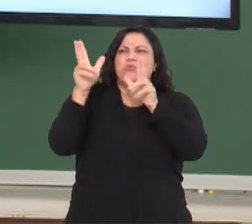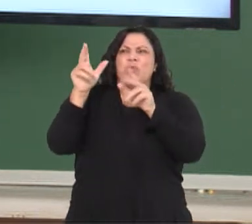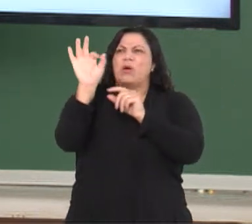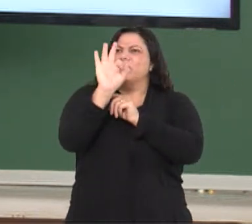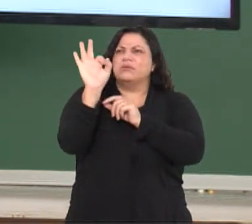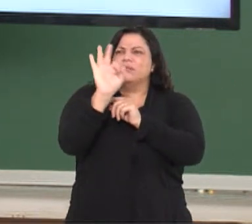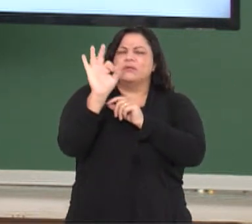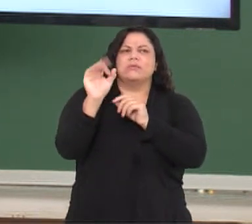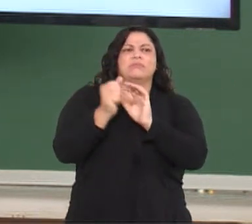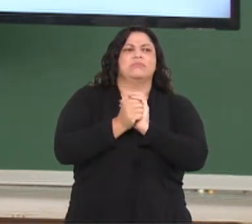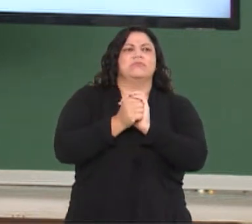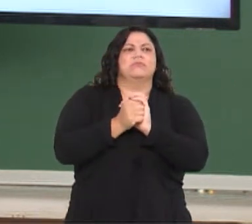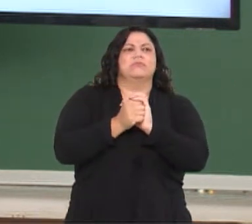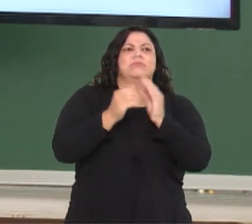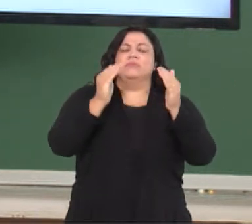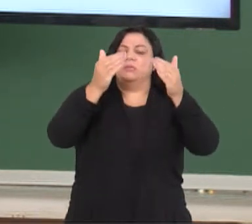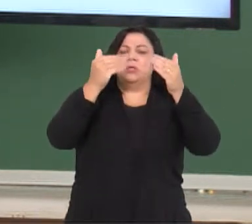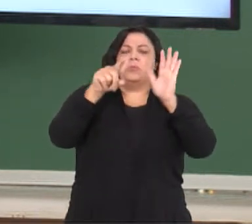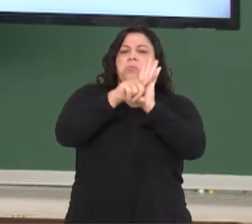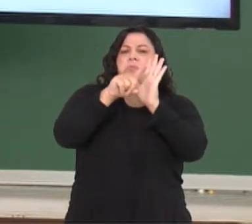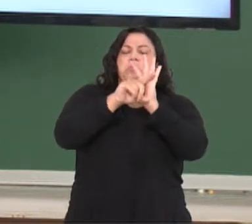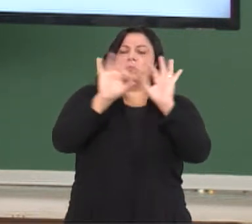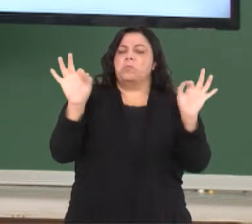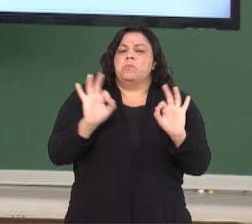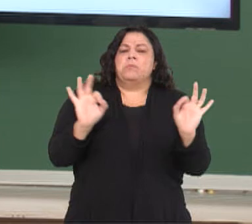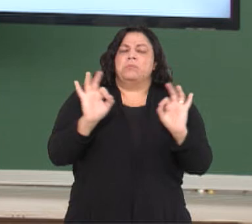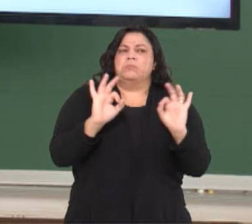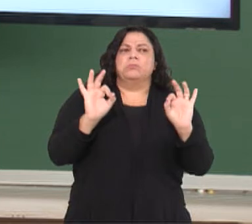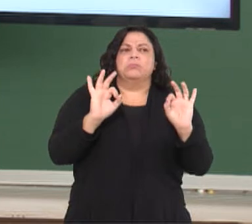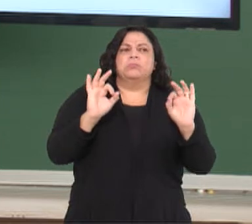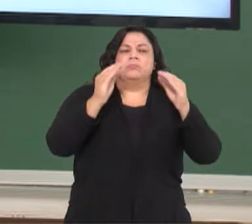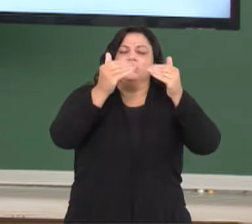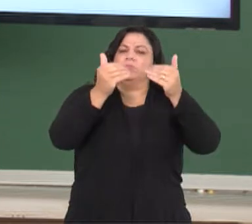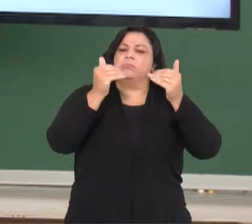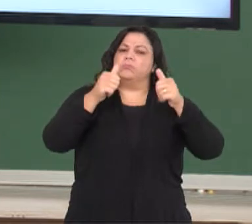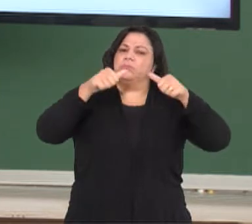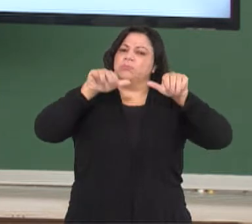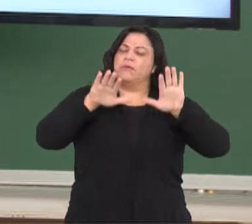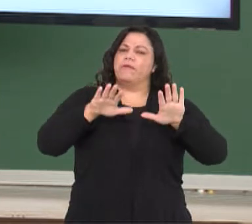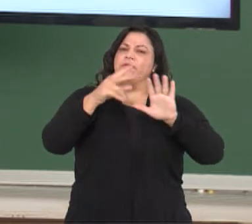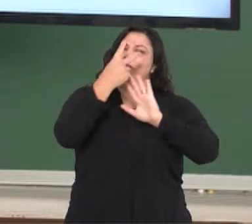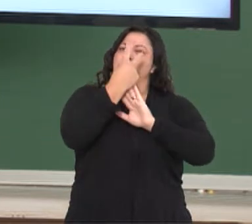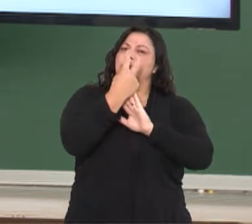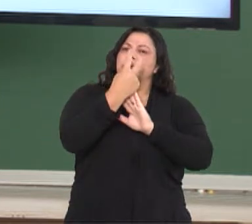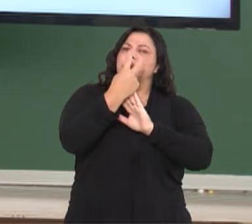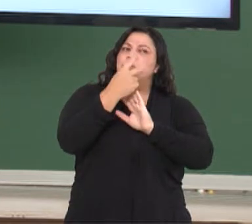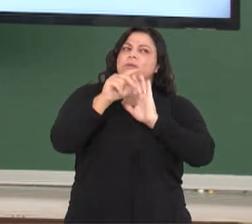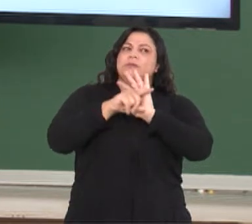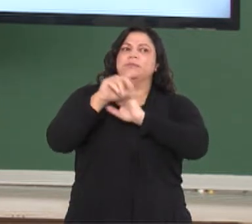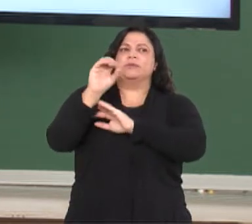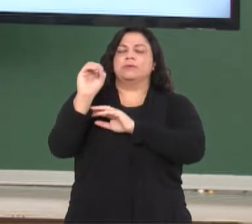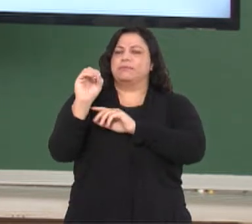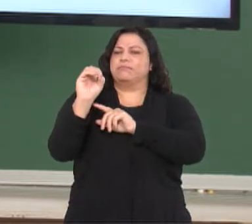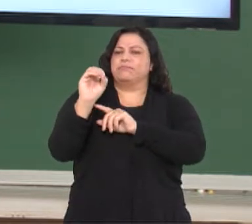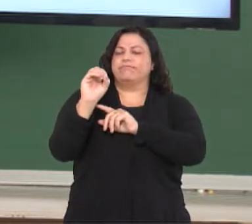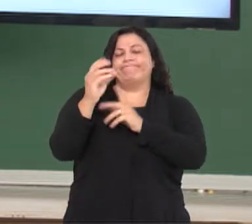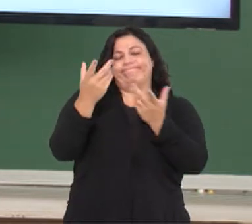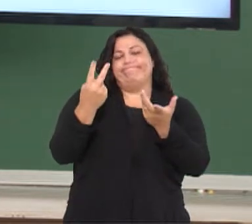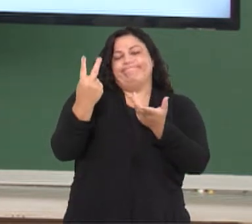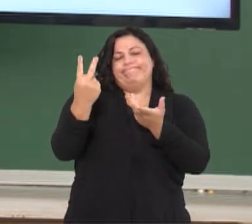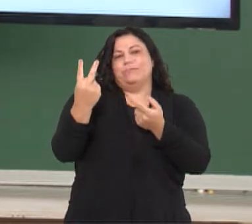aqui não vai subtrair nada. Se ele não vai subtrair nada, ele vai ficar como 2 menos 0, logo 2.